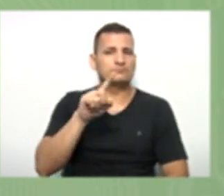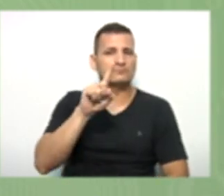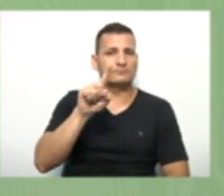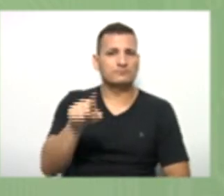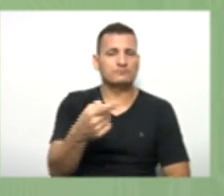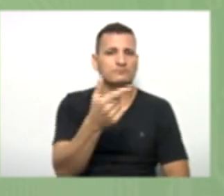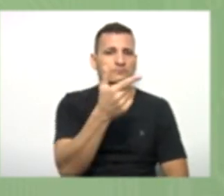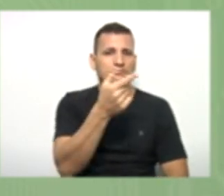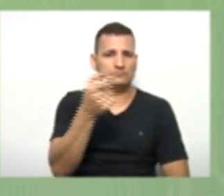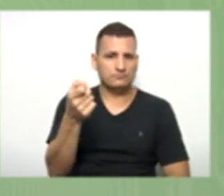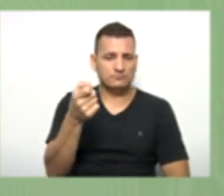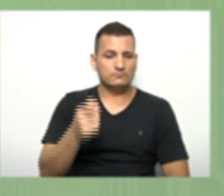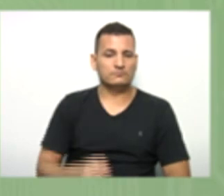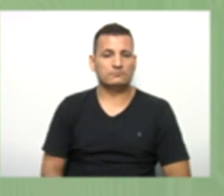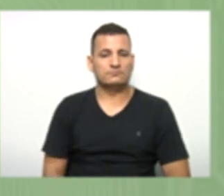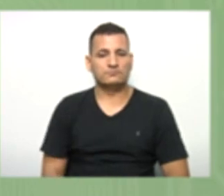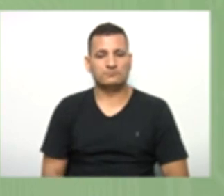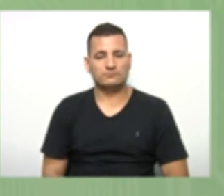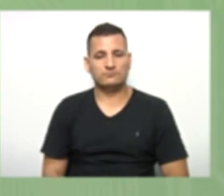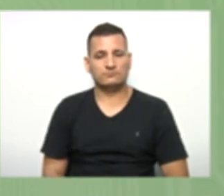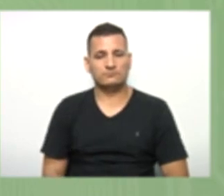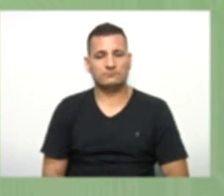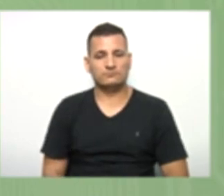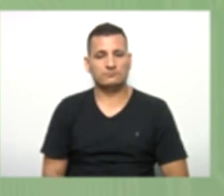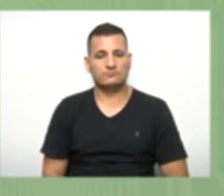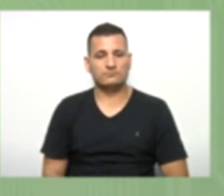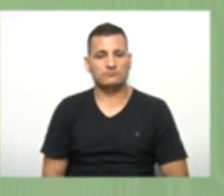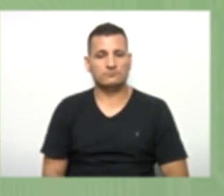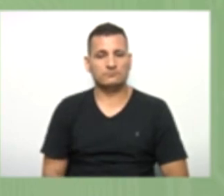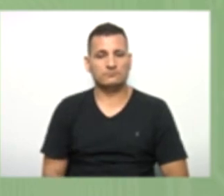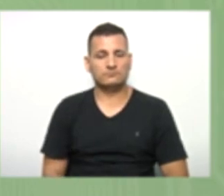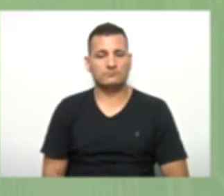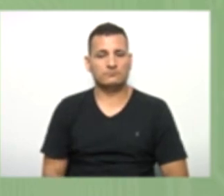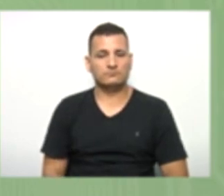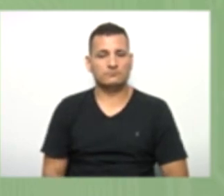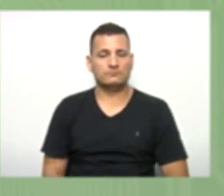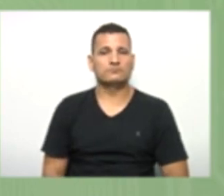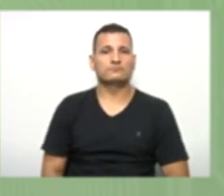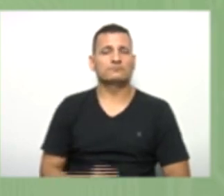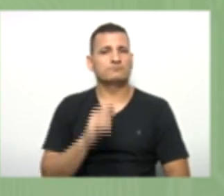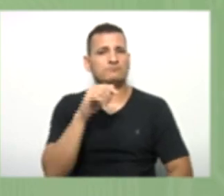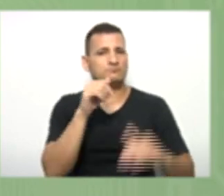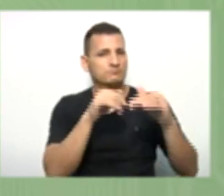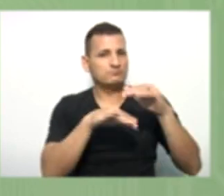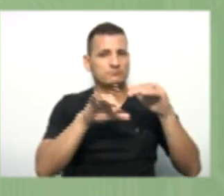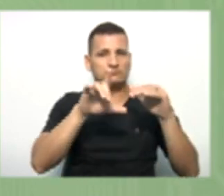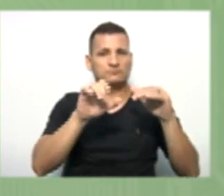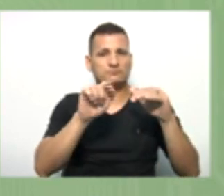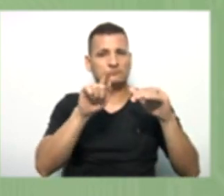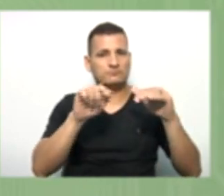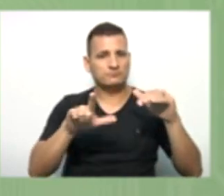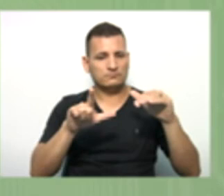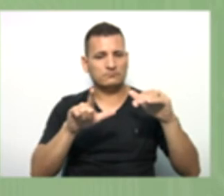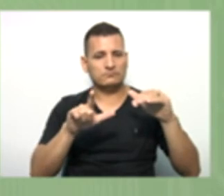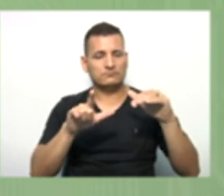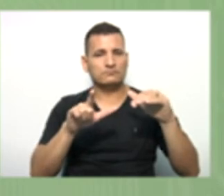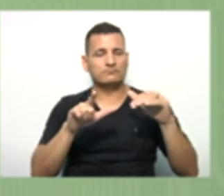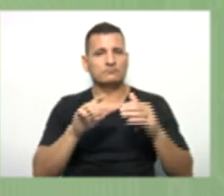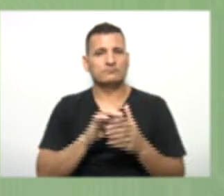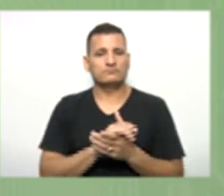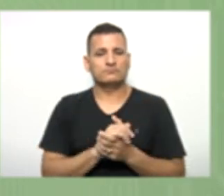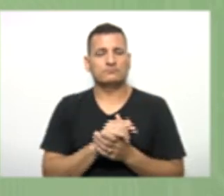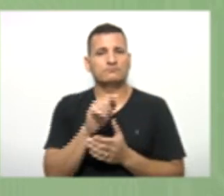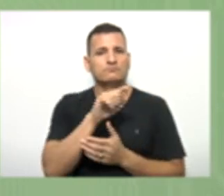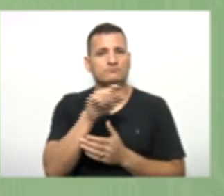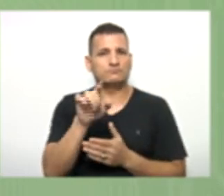reserva legal? Isso, da letra A. Ah, olha só, a reserva legal, nós calculamos ela somente